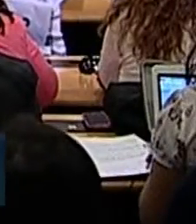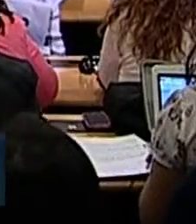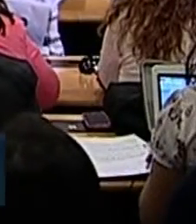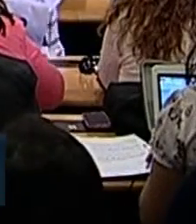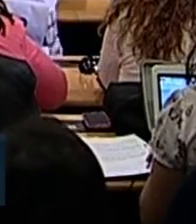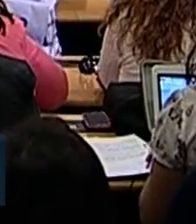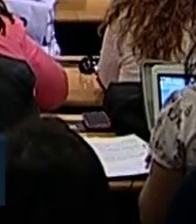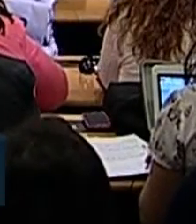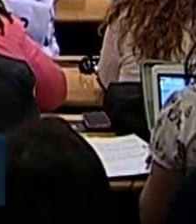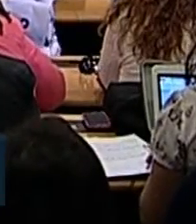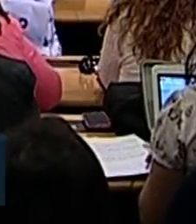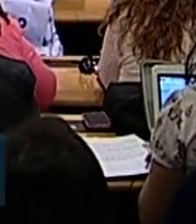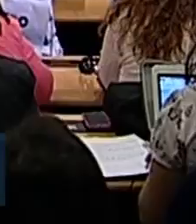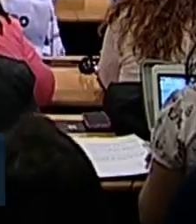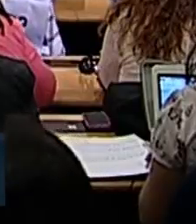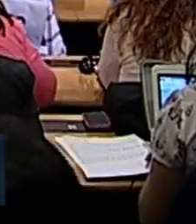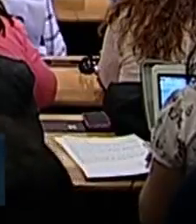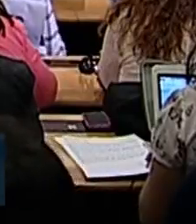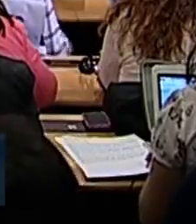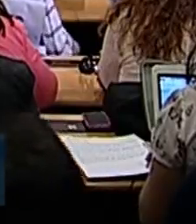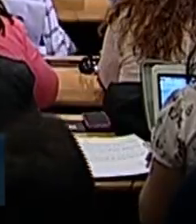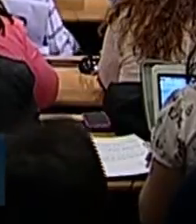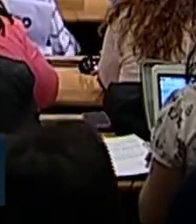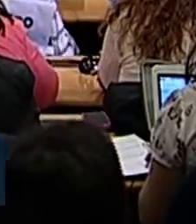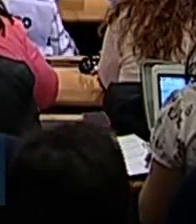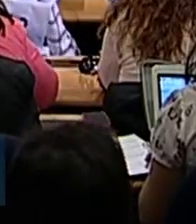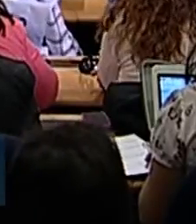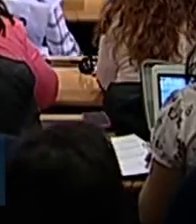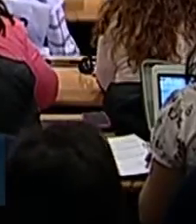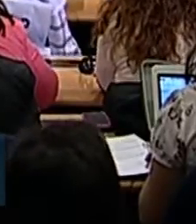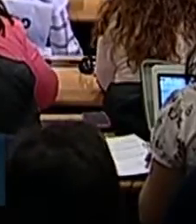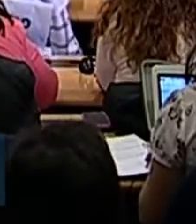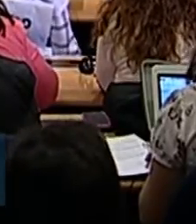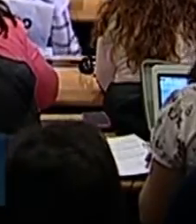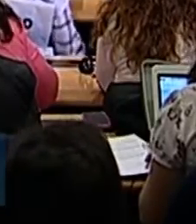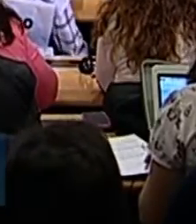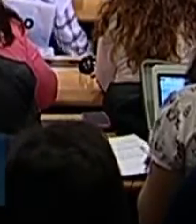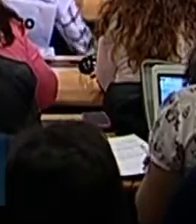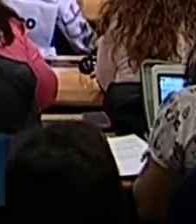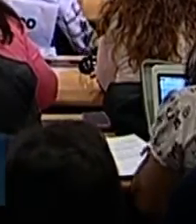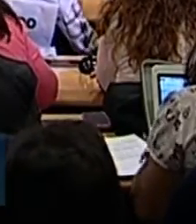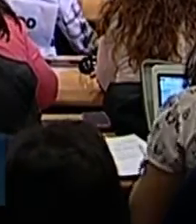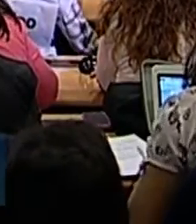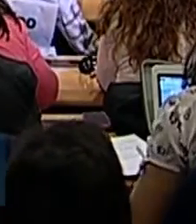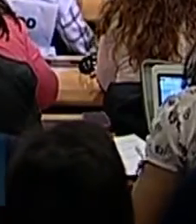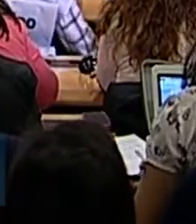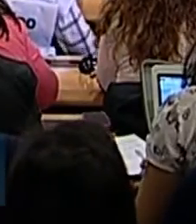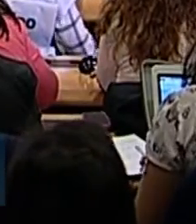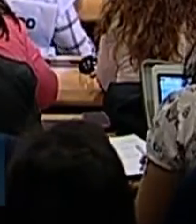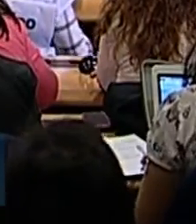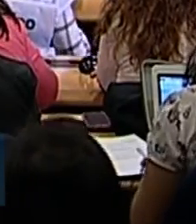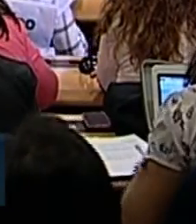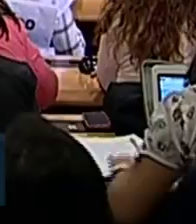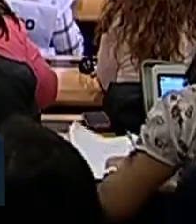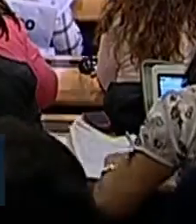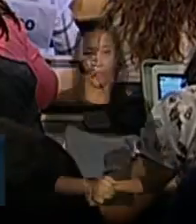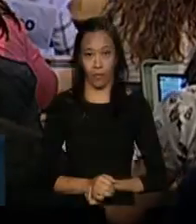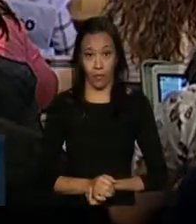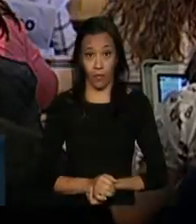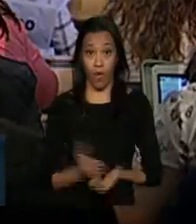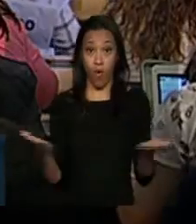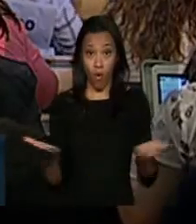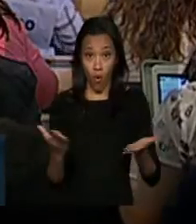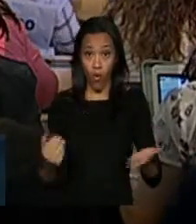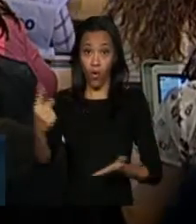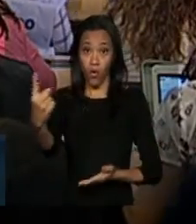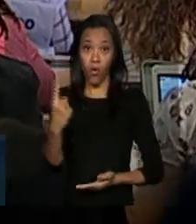Ministra, após essas palavras emocionadas da nossa embaixadora, nós agora vamos ter dois depoimentos.